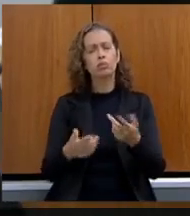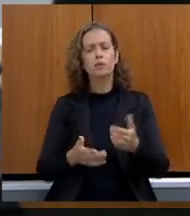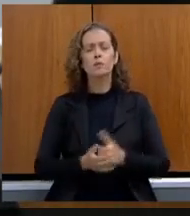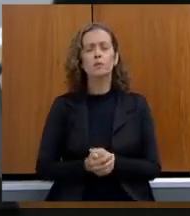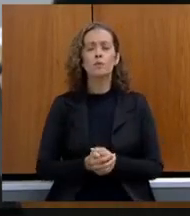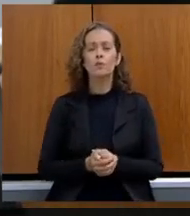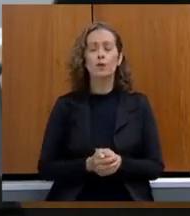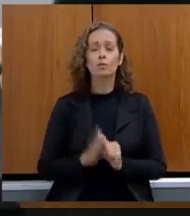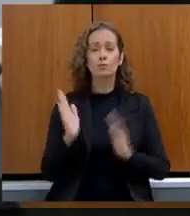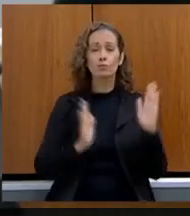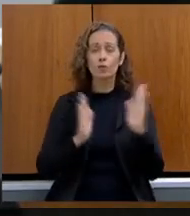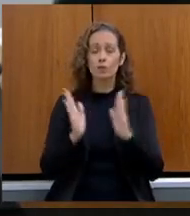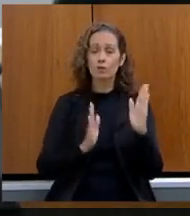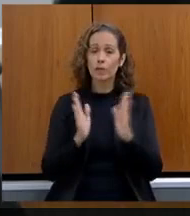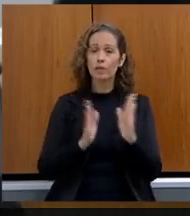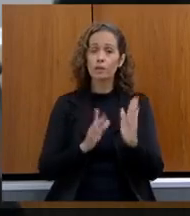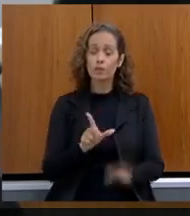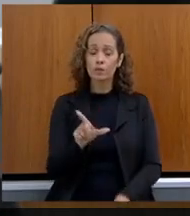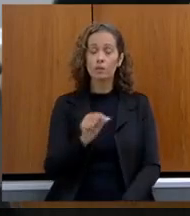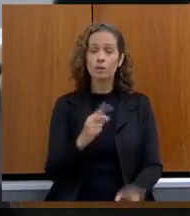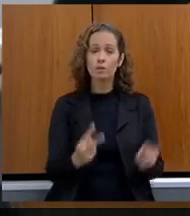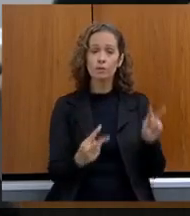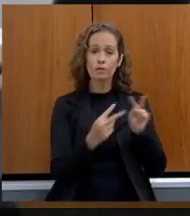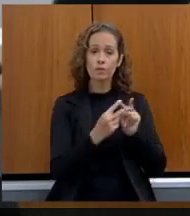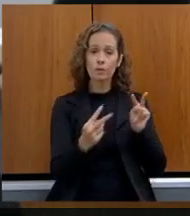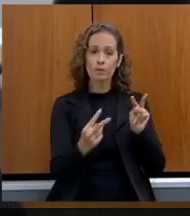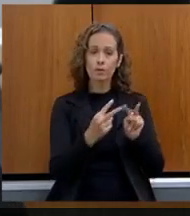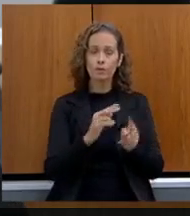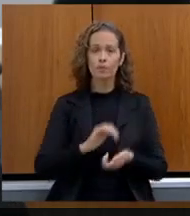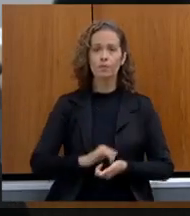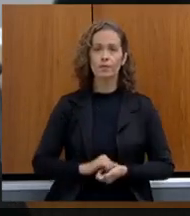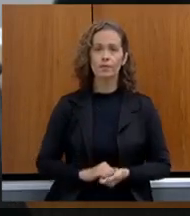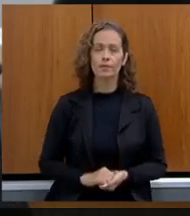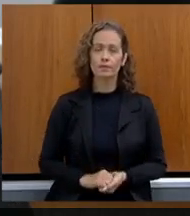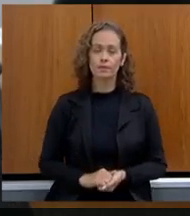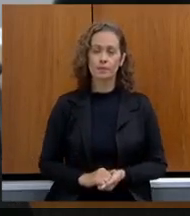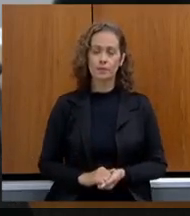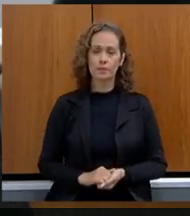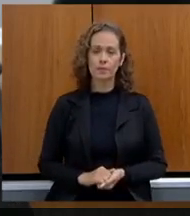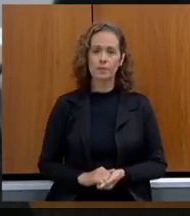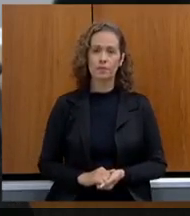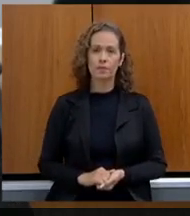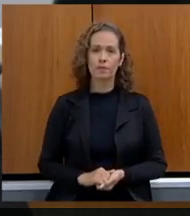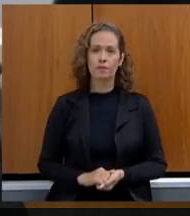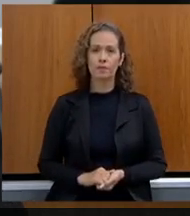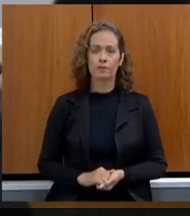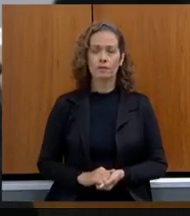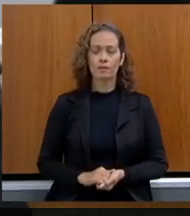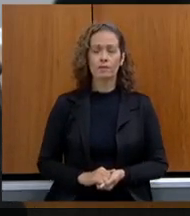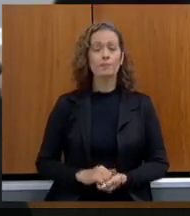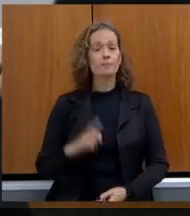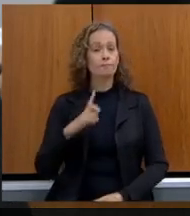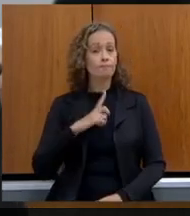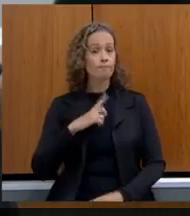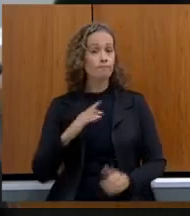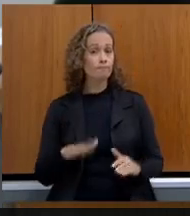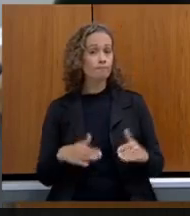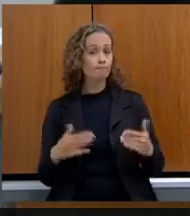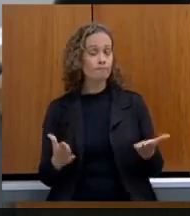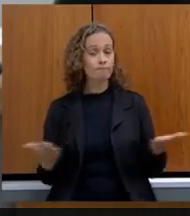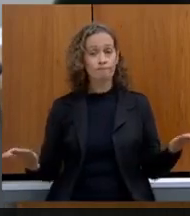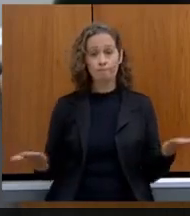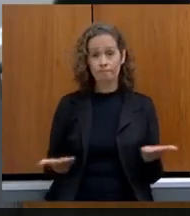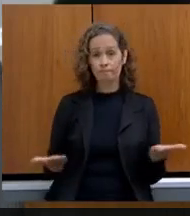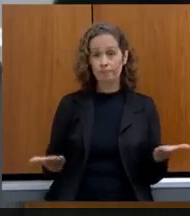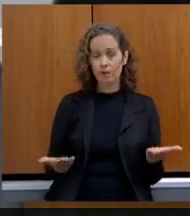fizeram opção pelo formato remoto G1 nós temos então atualmente